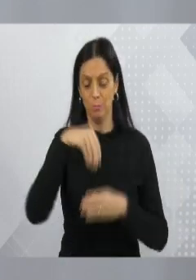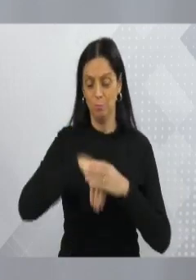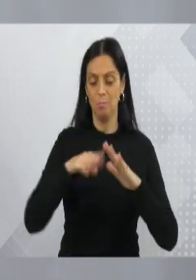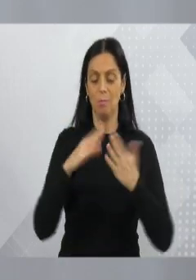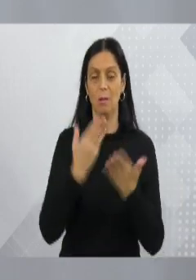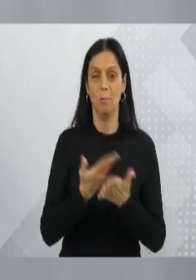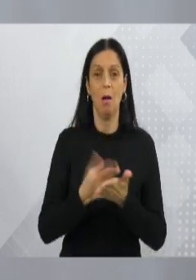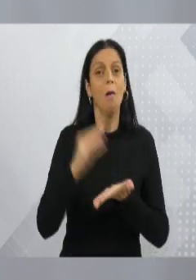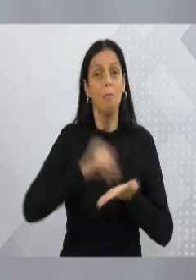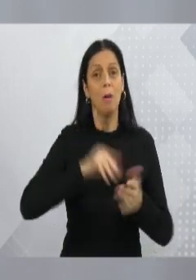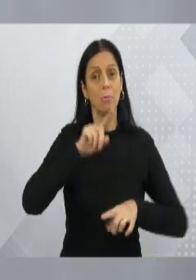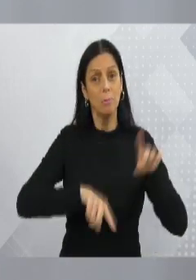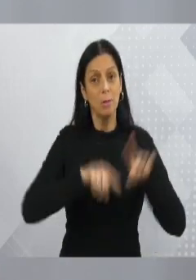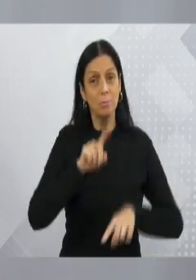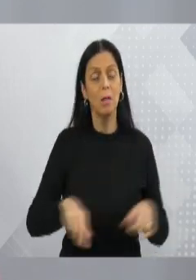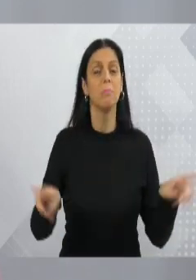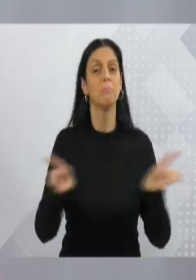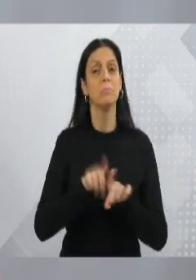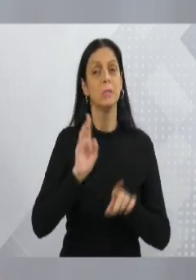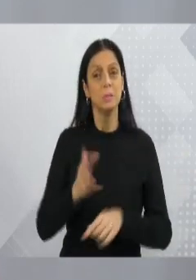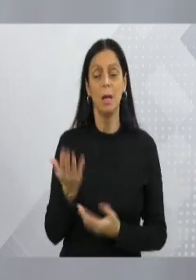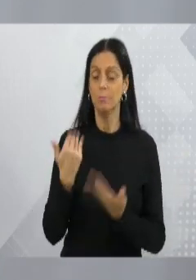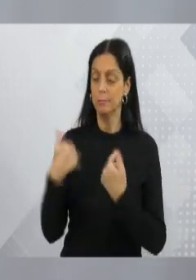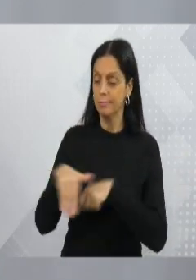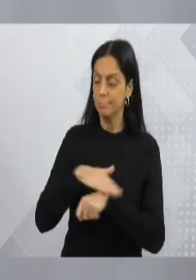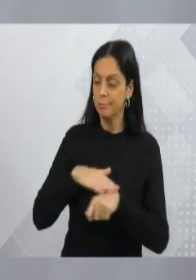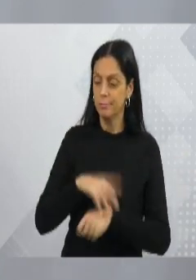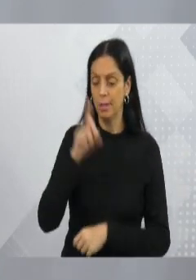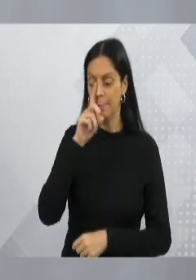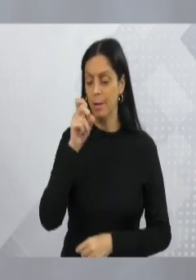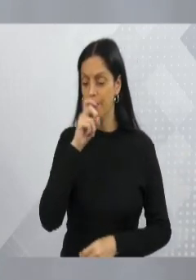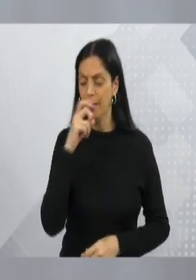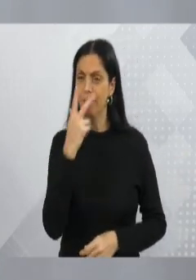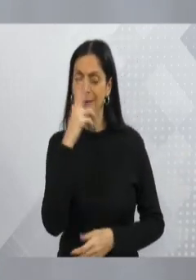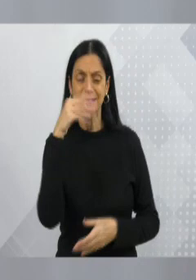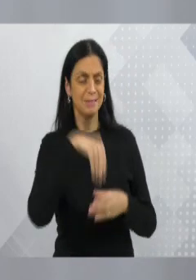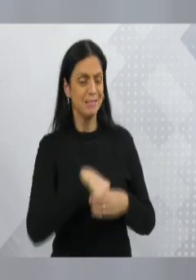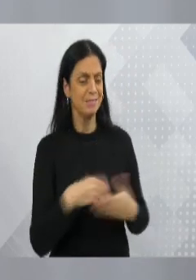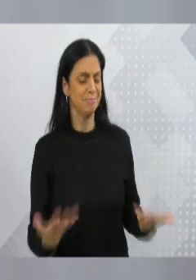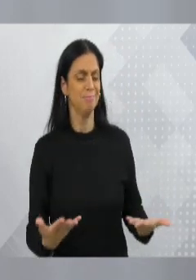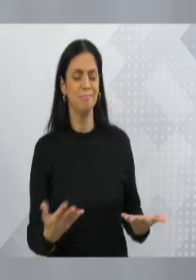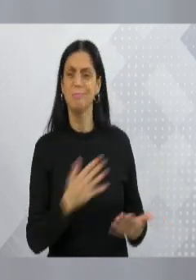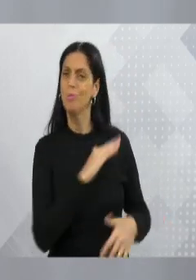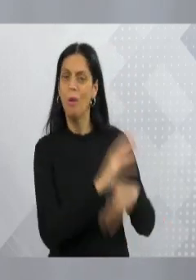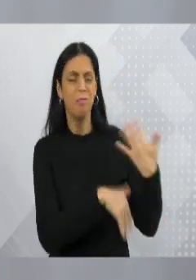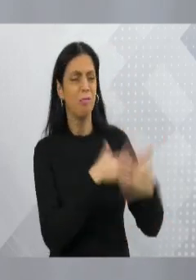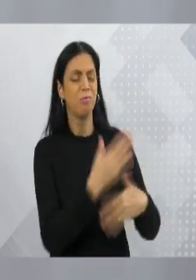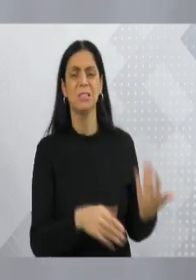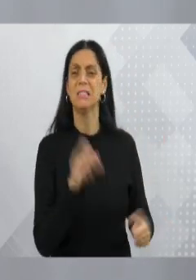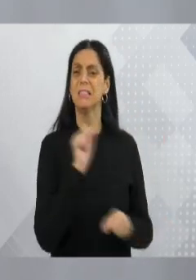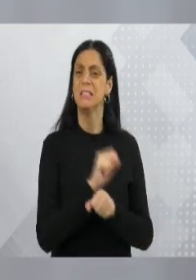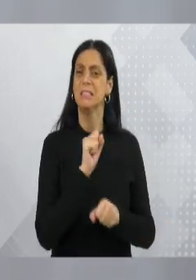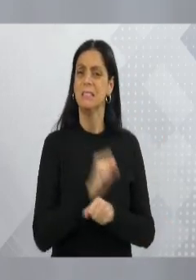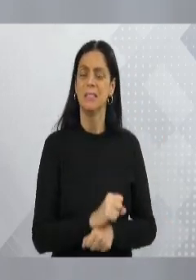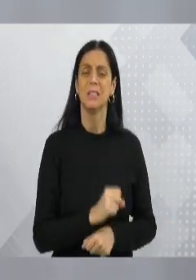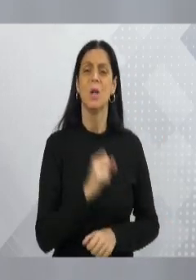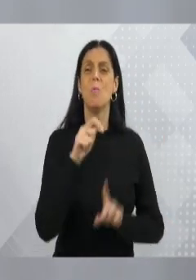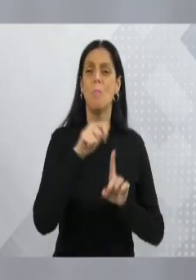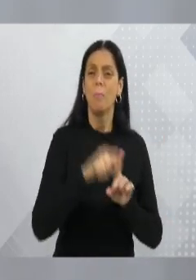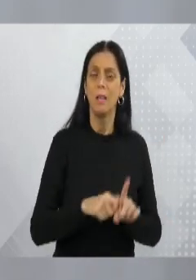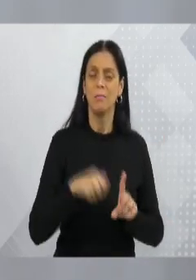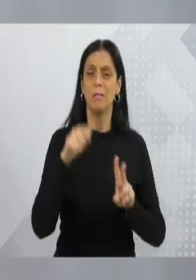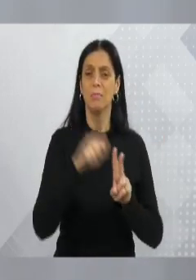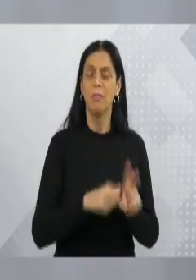e conversar inclusive com os pais que a coisa não avança não vai 30 dias esperando aí orientei a mãe faz o seguinte